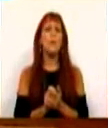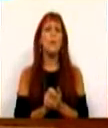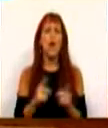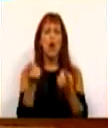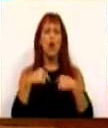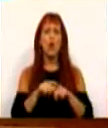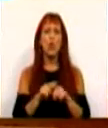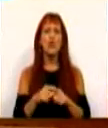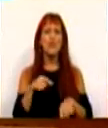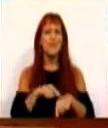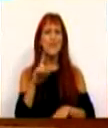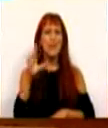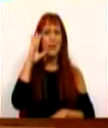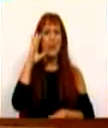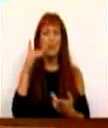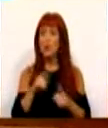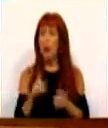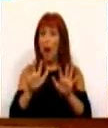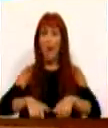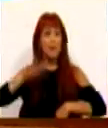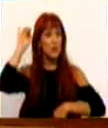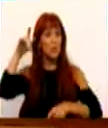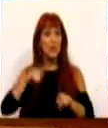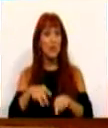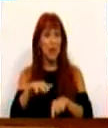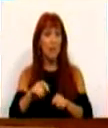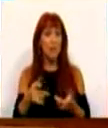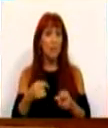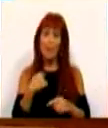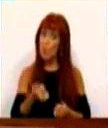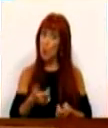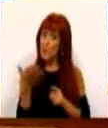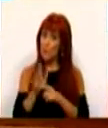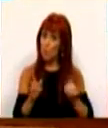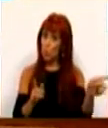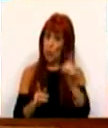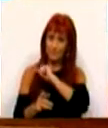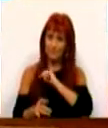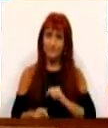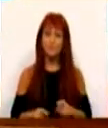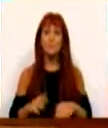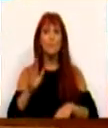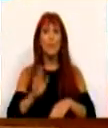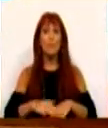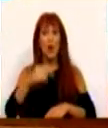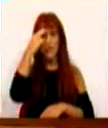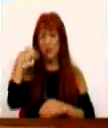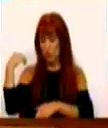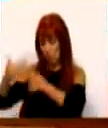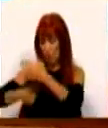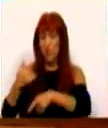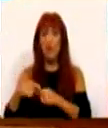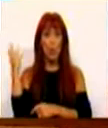reuniões para as 18 horas. Aliás, a Assembleia da República, desse ponto de vista, também não é nada bom exemplo. Por razões históricas